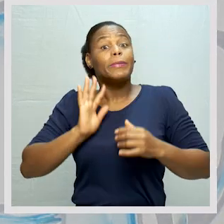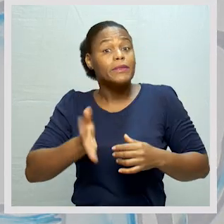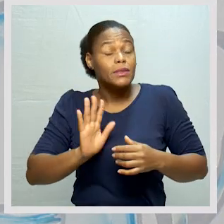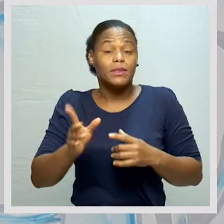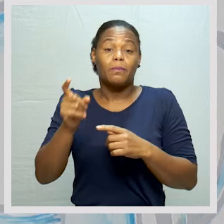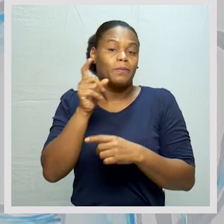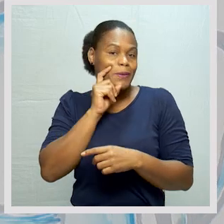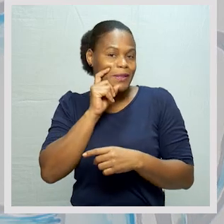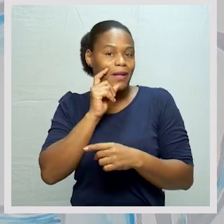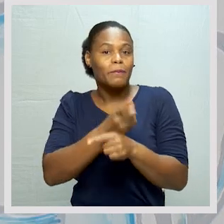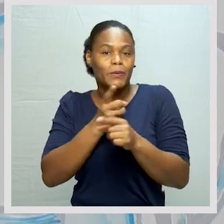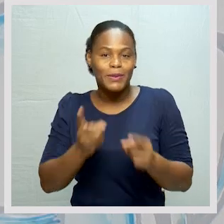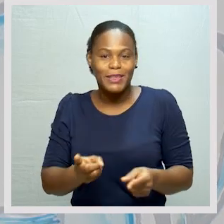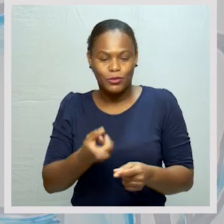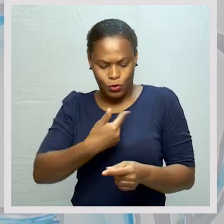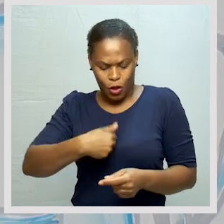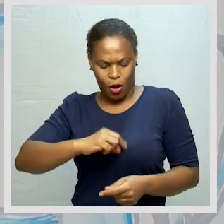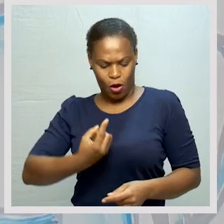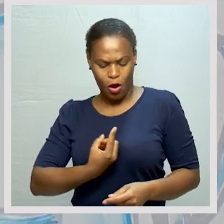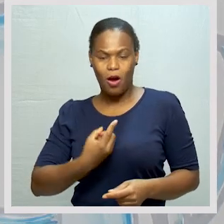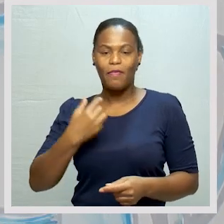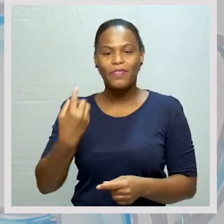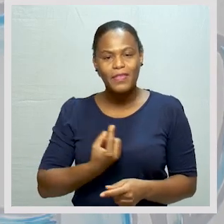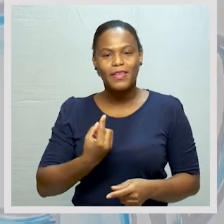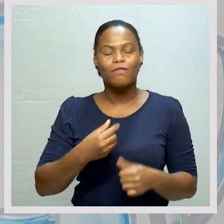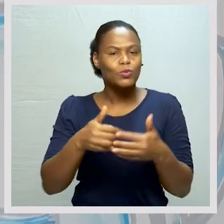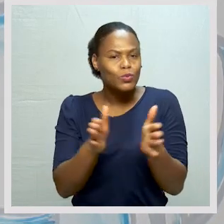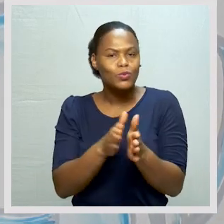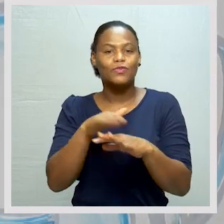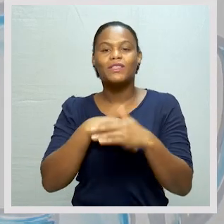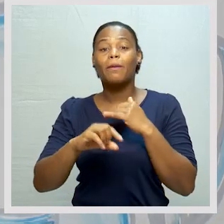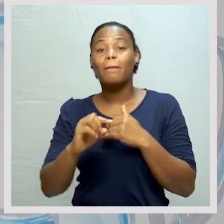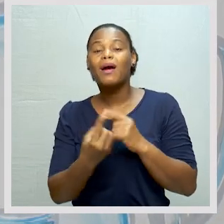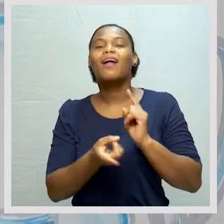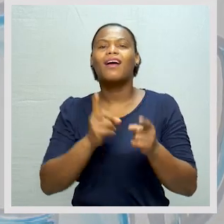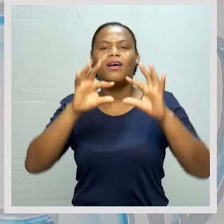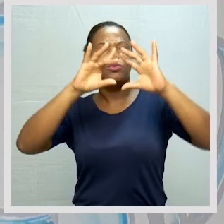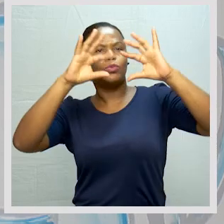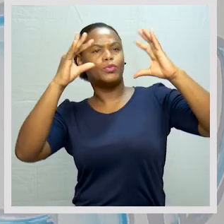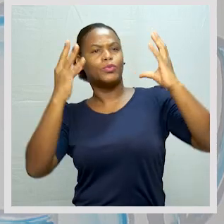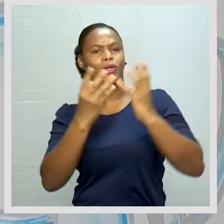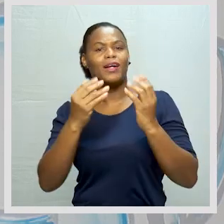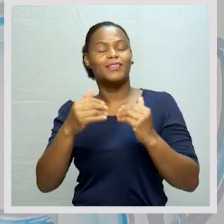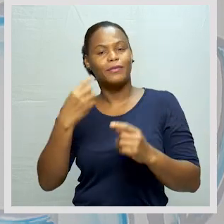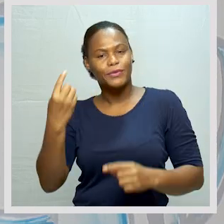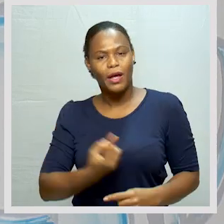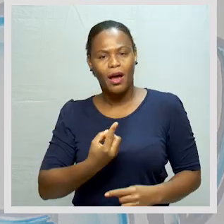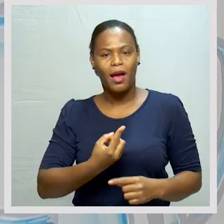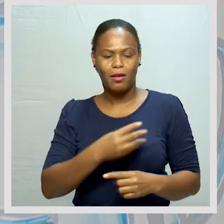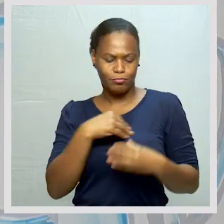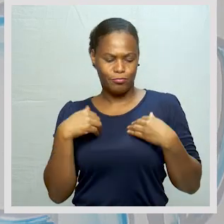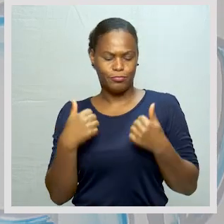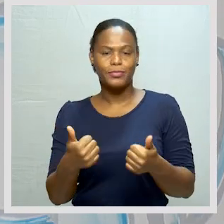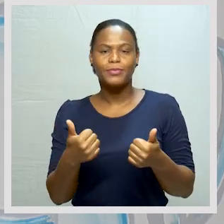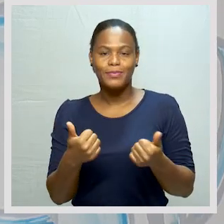ser protegida. Portanto, somos nós é que devemos fazer tudo para que a natureza fosse uma